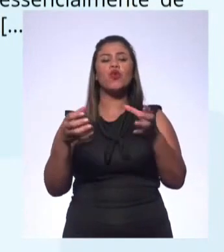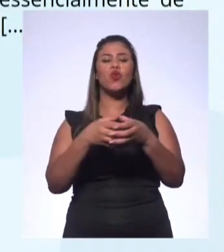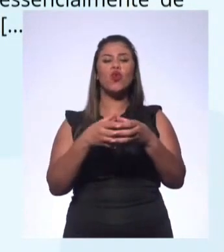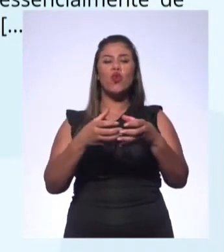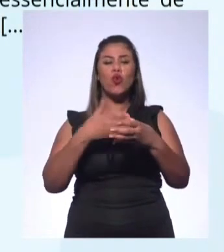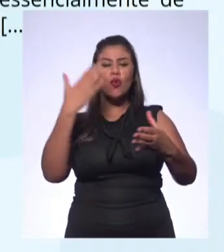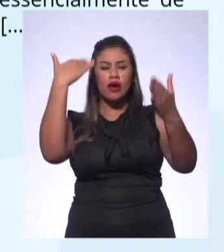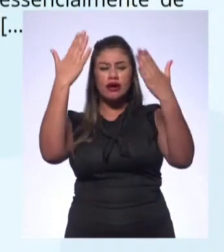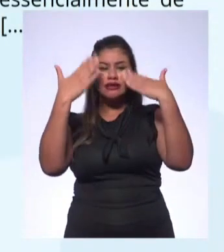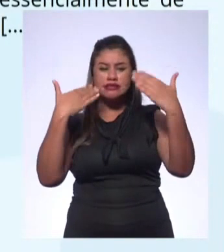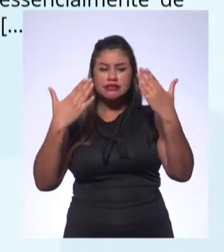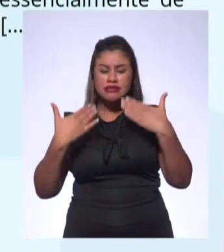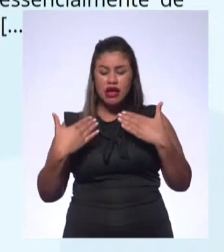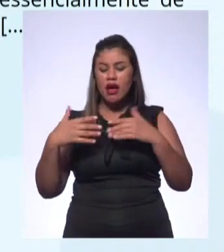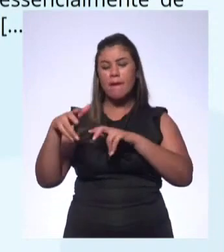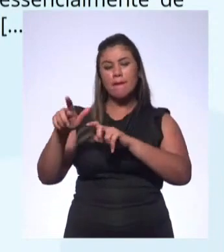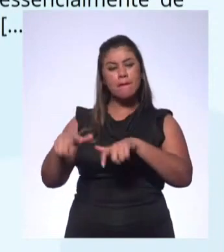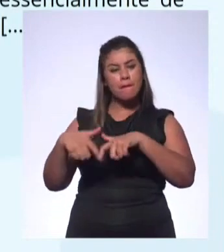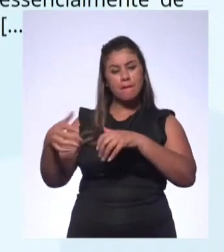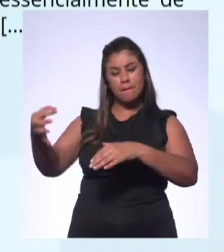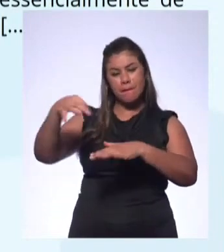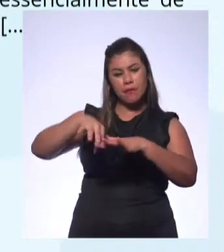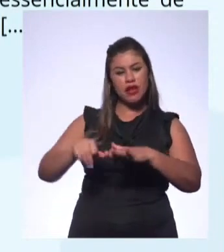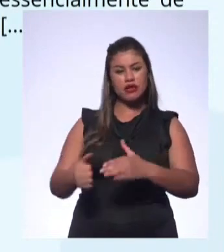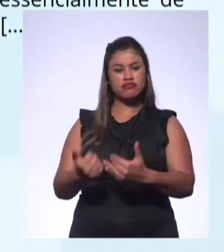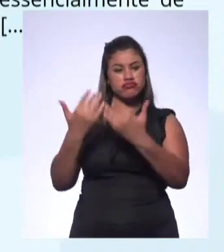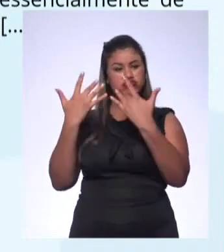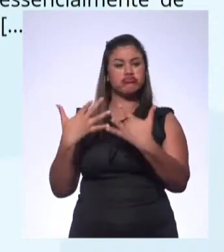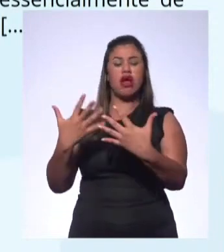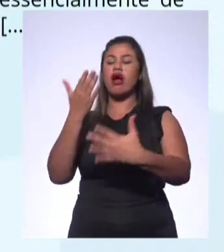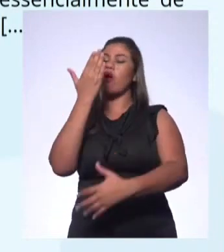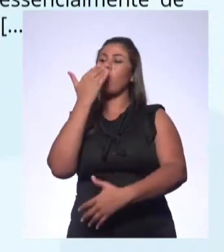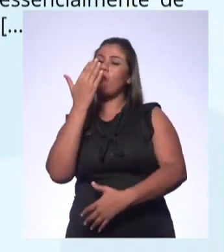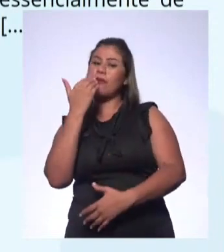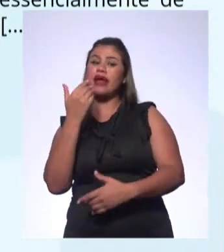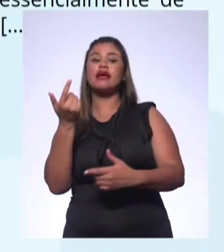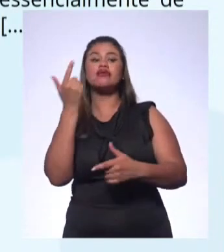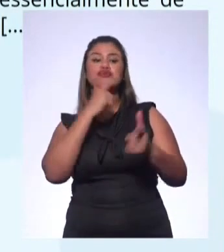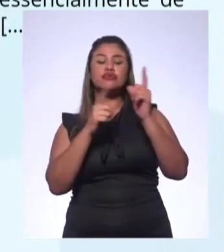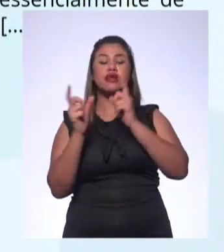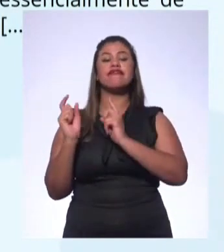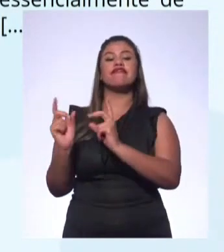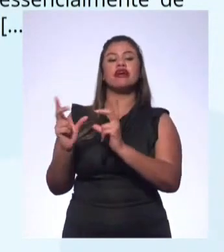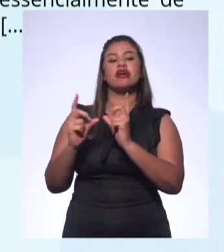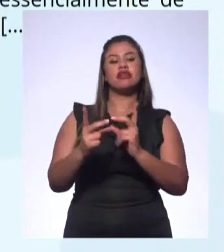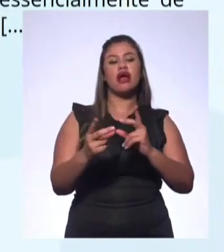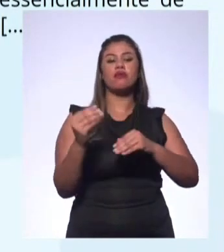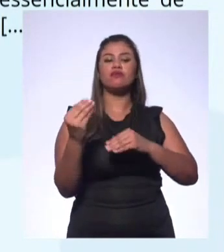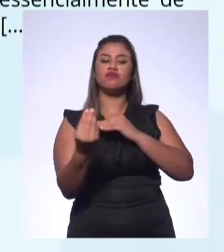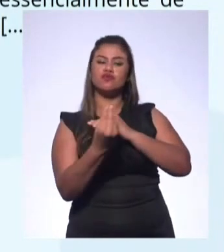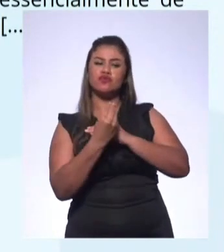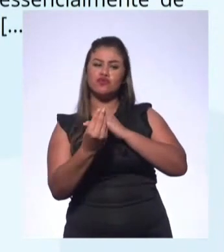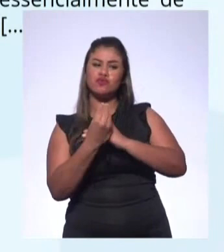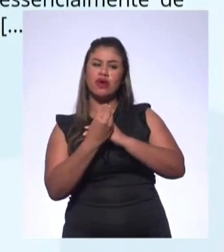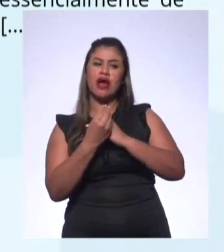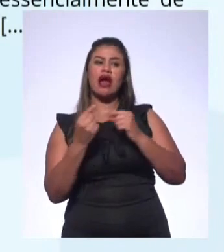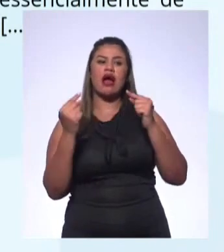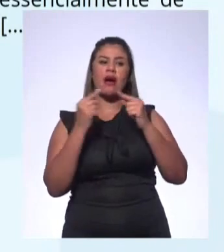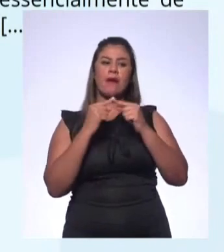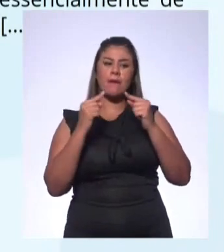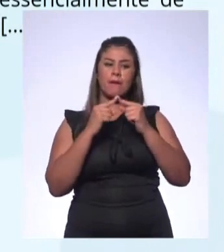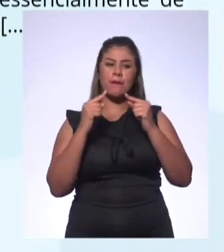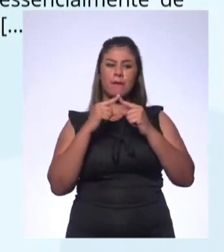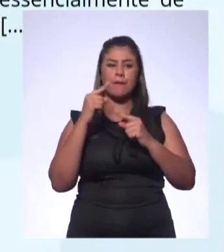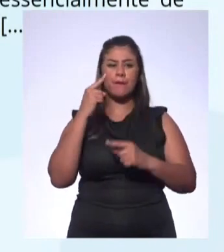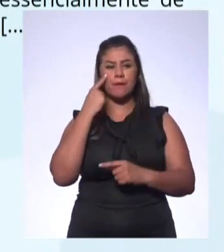possam plantar, se alimentar e fazer alguma renda a partir da venda de produtos, afirmou... Que nome difícil. Selglam